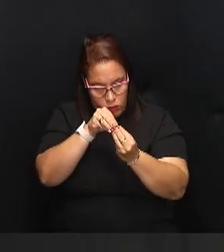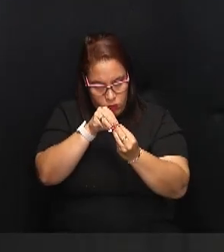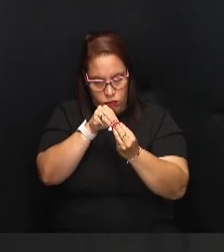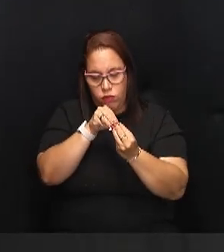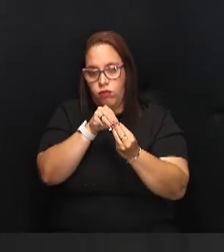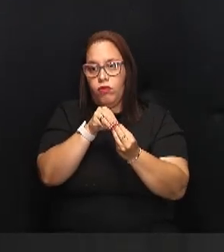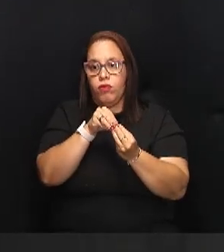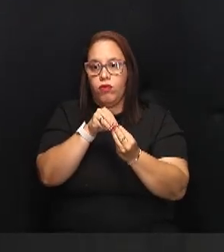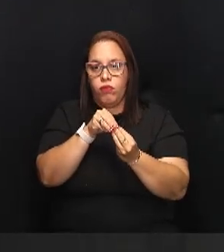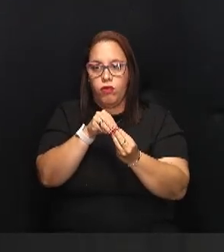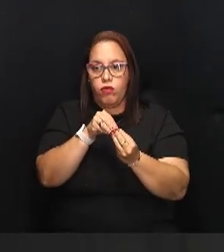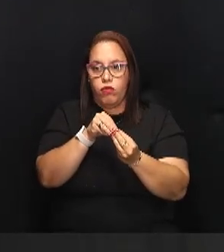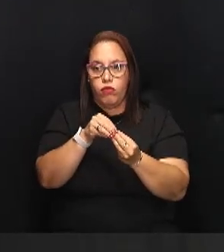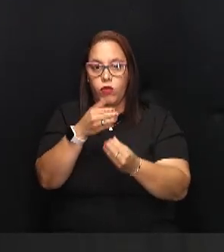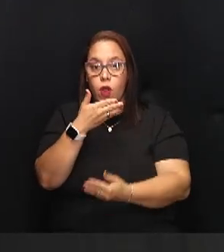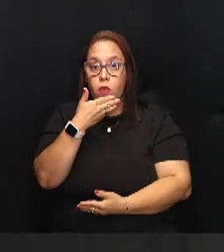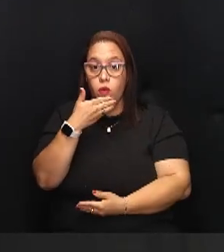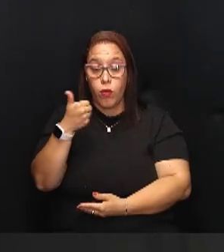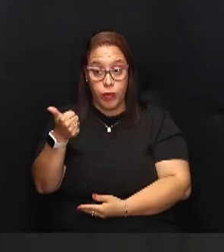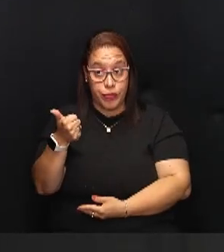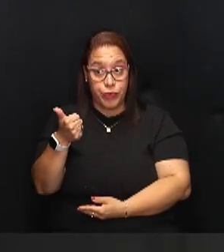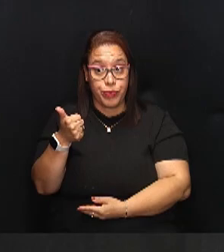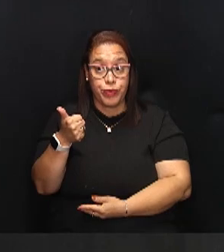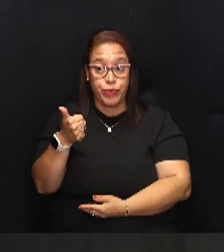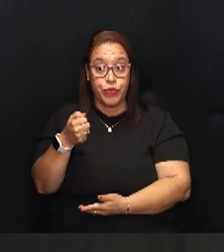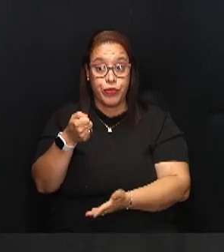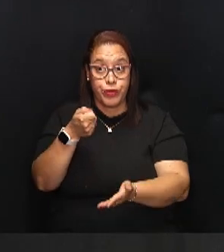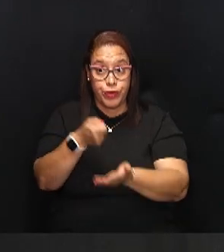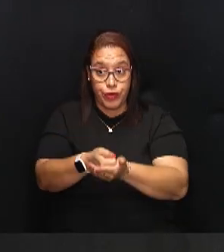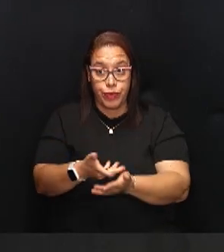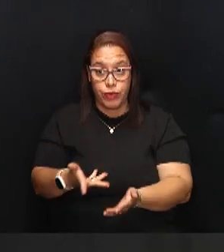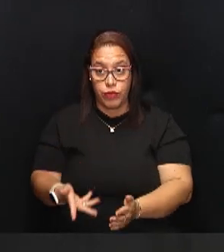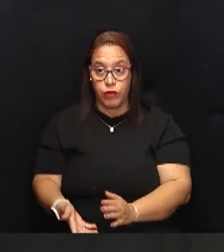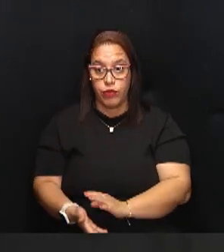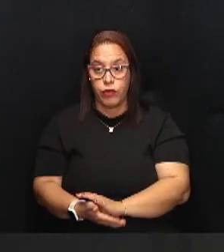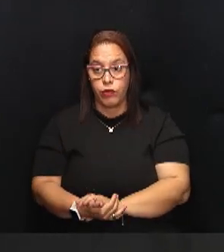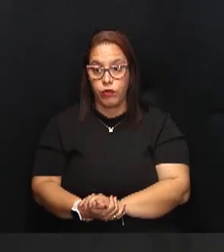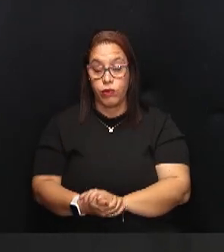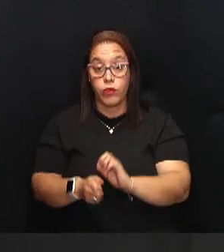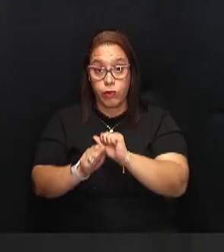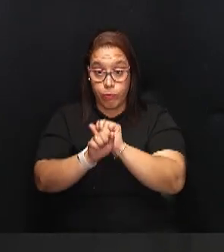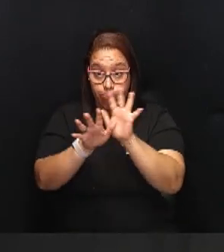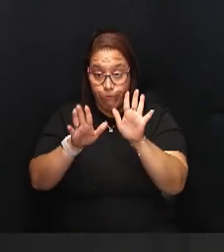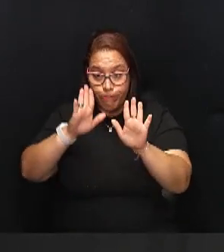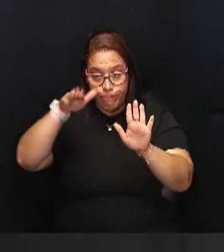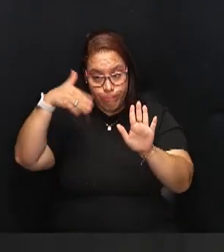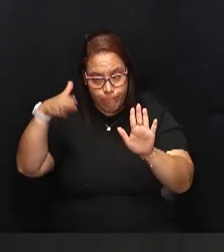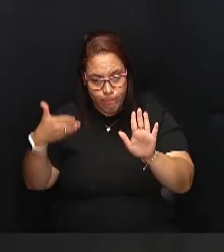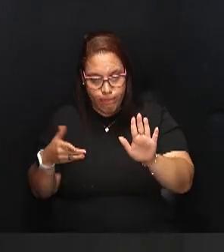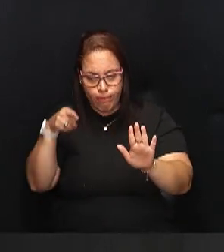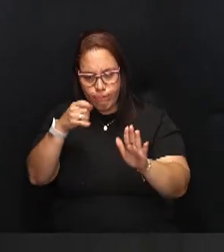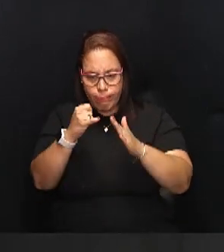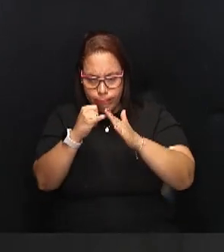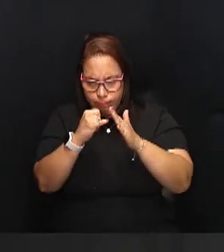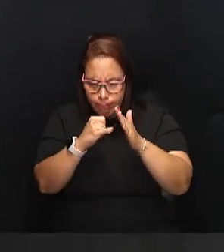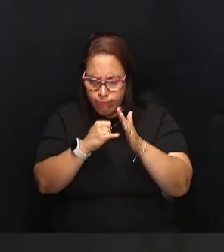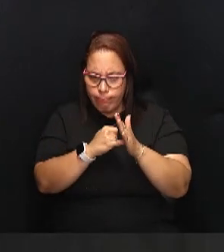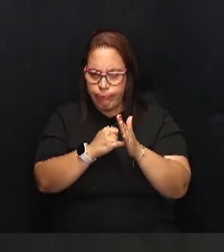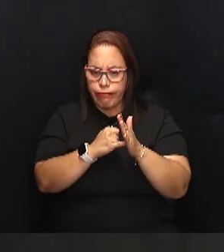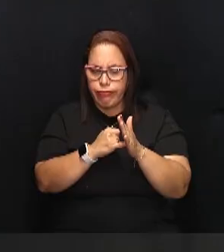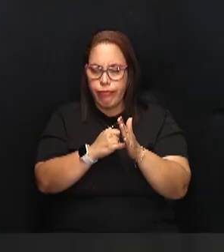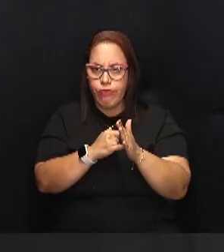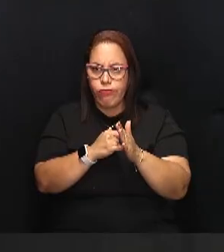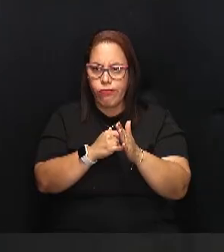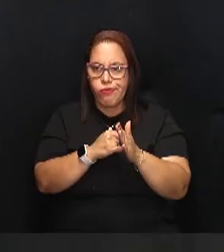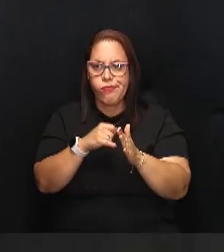maior critério possível, né, com a maior lisura possível, com a maior transparência, privilegiando aquelas entidades que